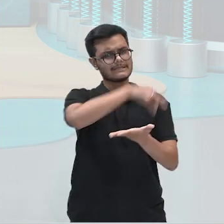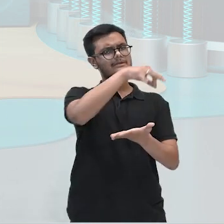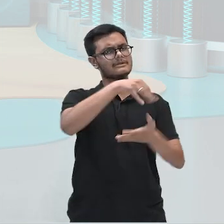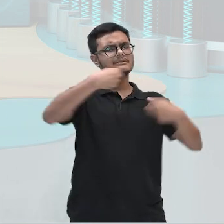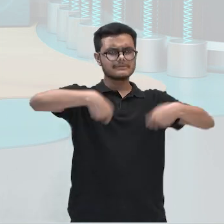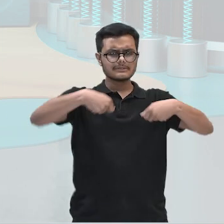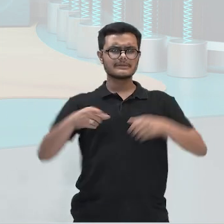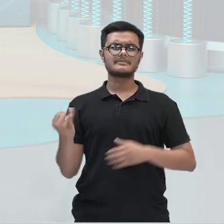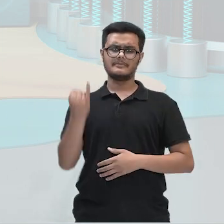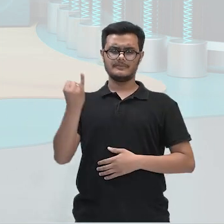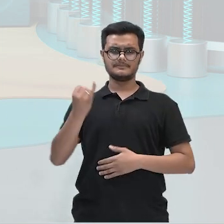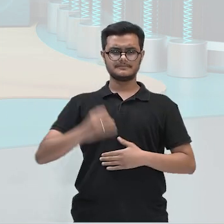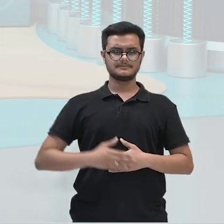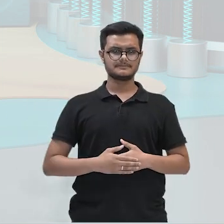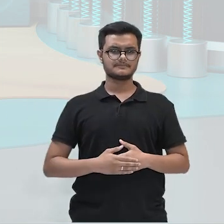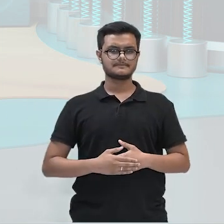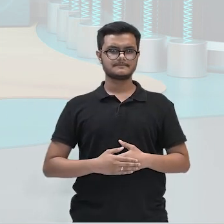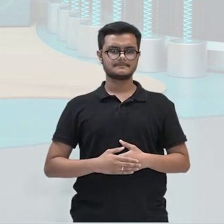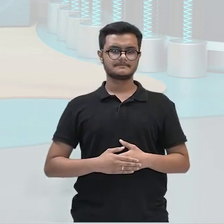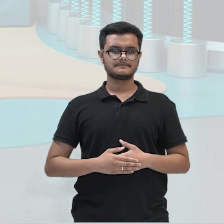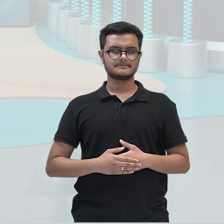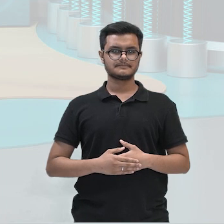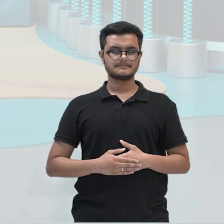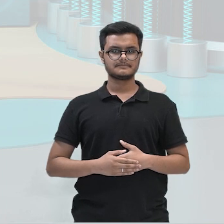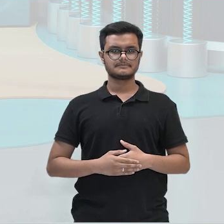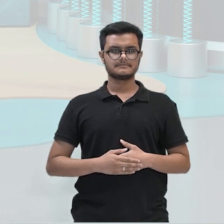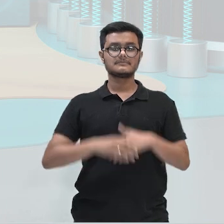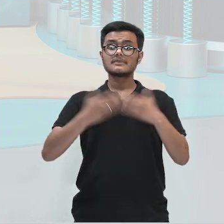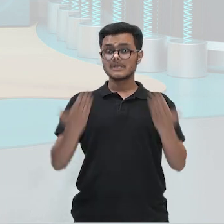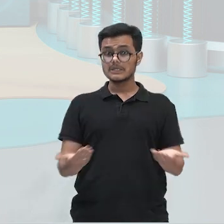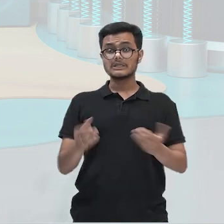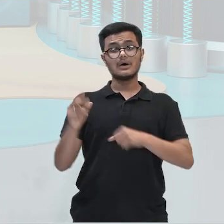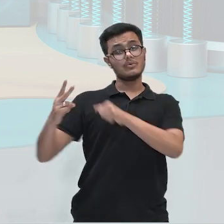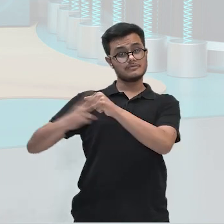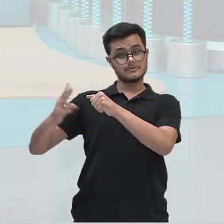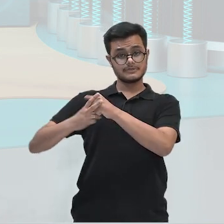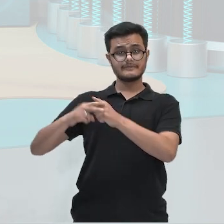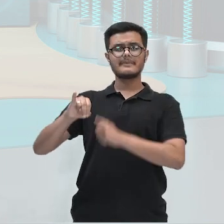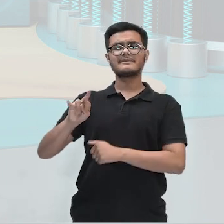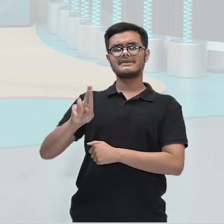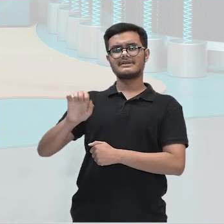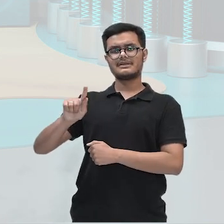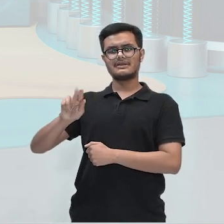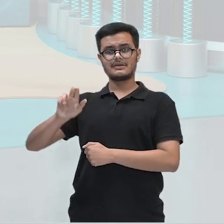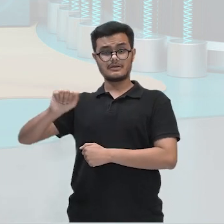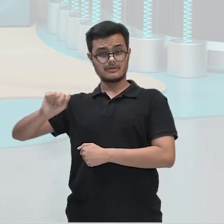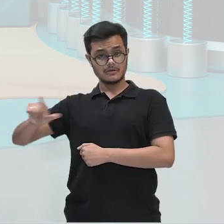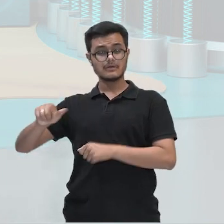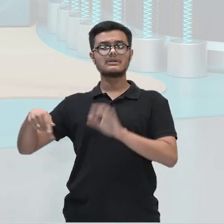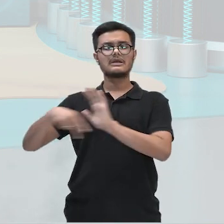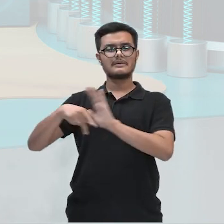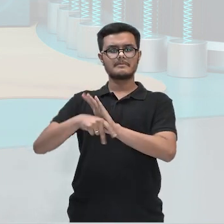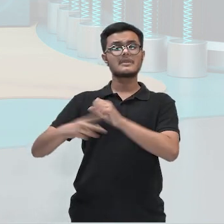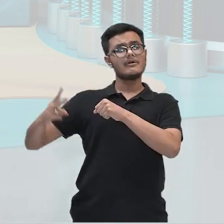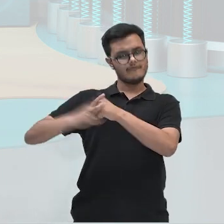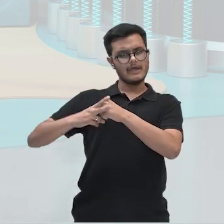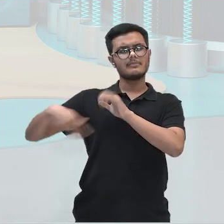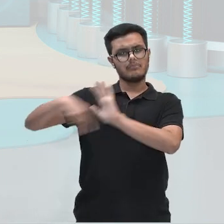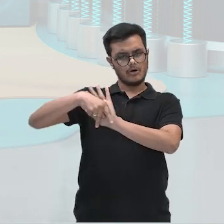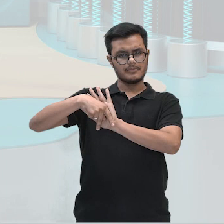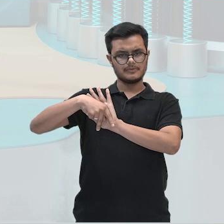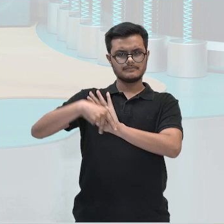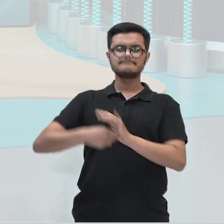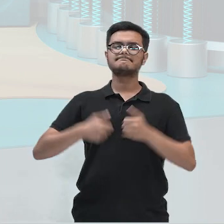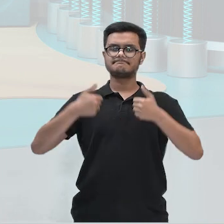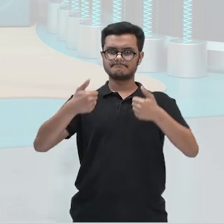comigo. Vamos dar uma olhada. Então, os irregular verbs são o quê? São verbos.